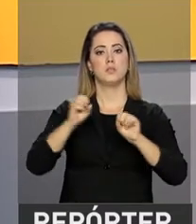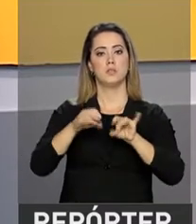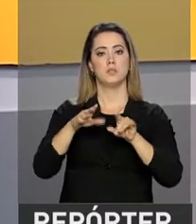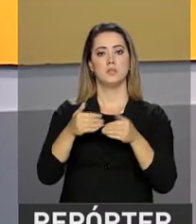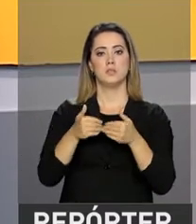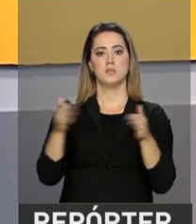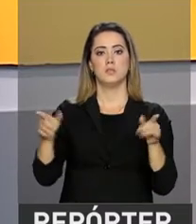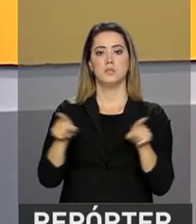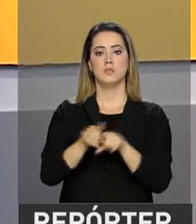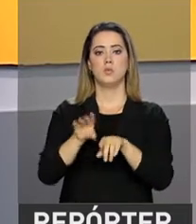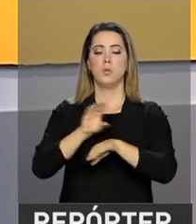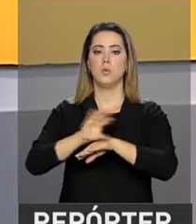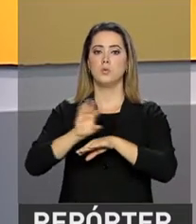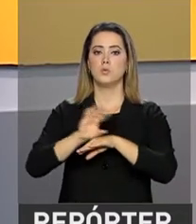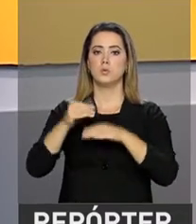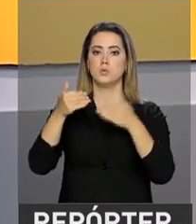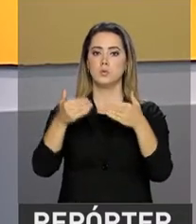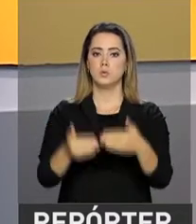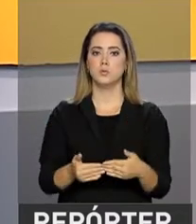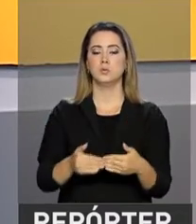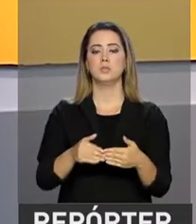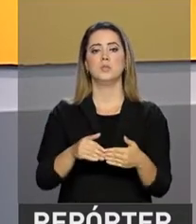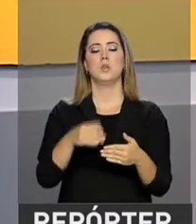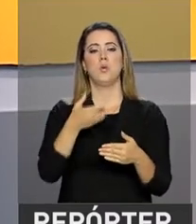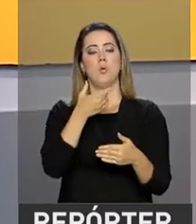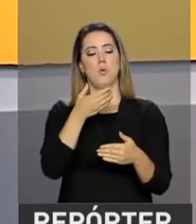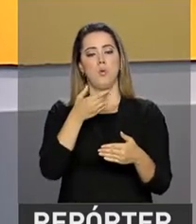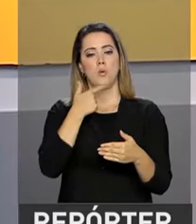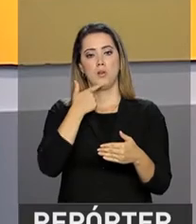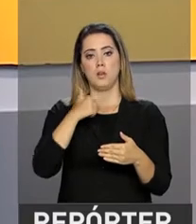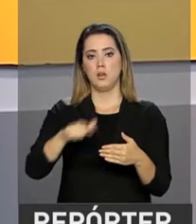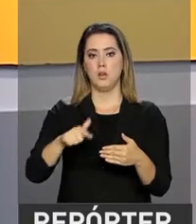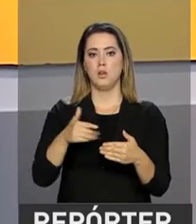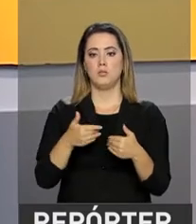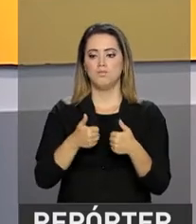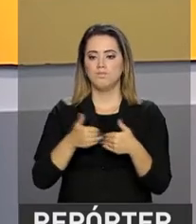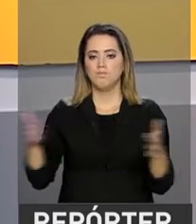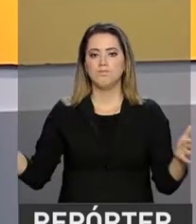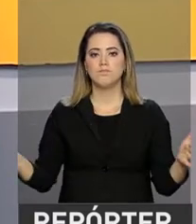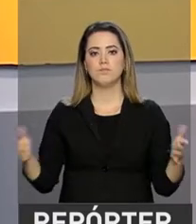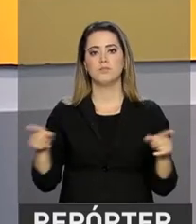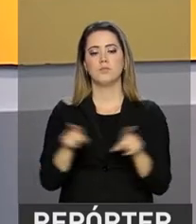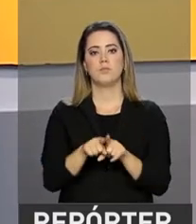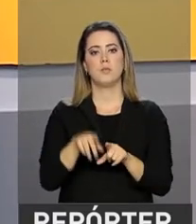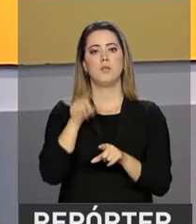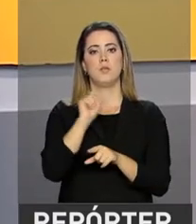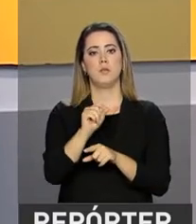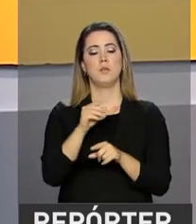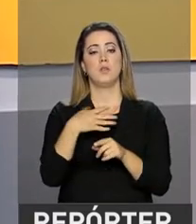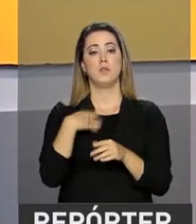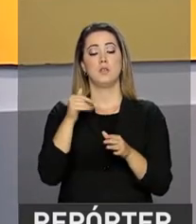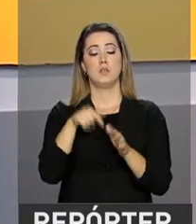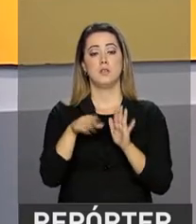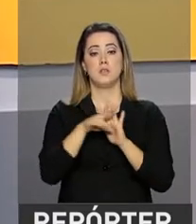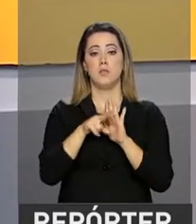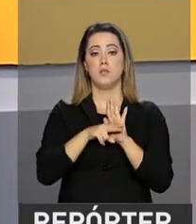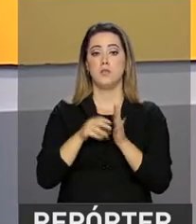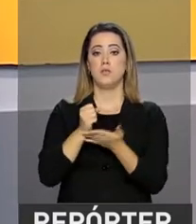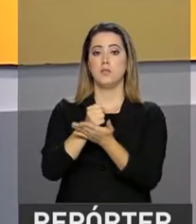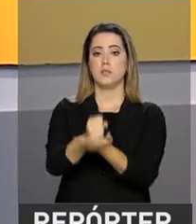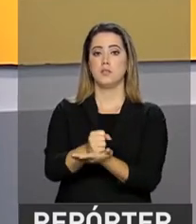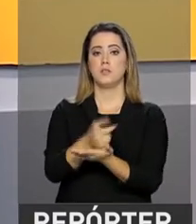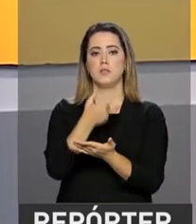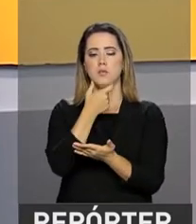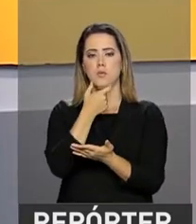para cursos presenciais no programa Idiomas Sem Fronteiras. Nessa edição, são oferecidas vagas para